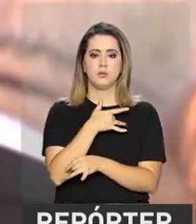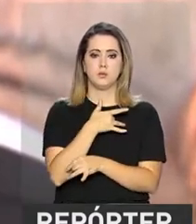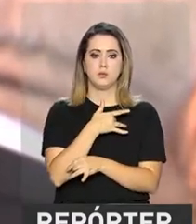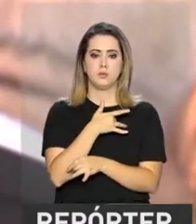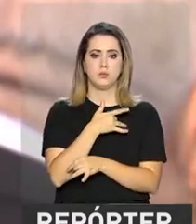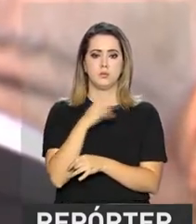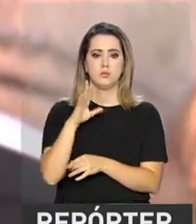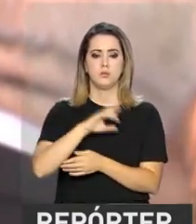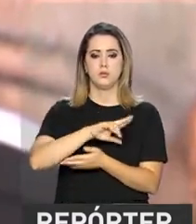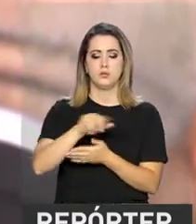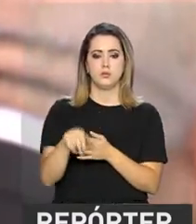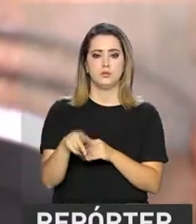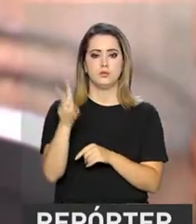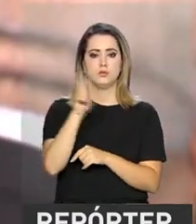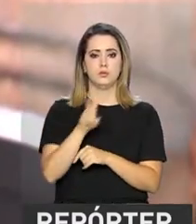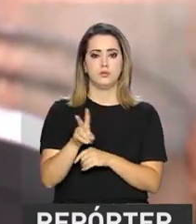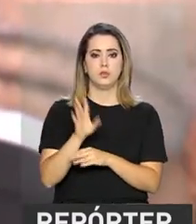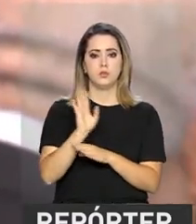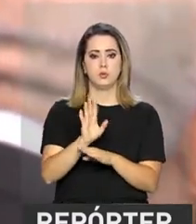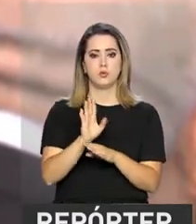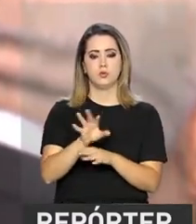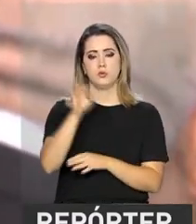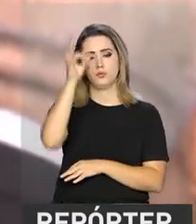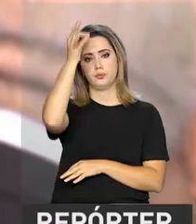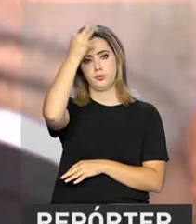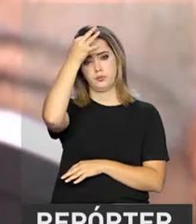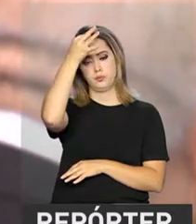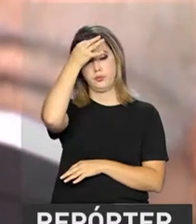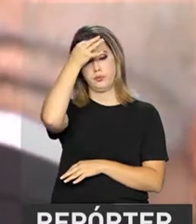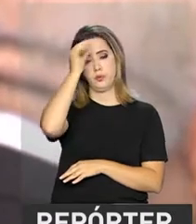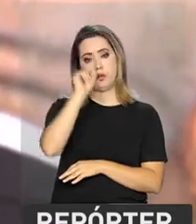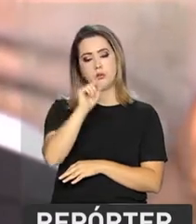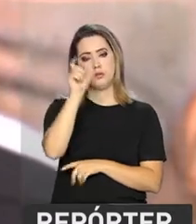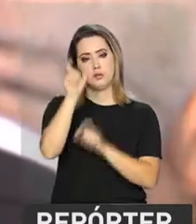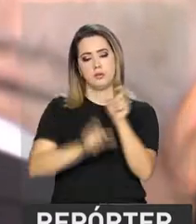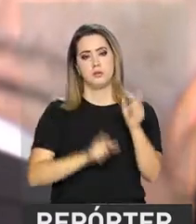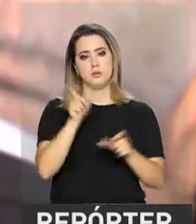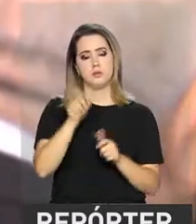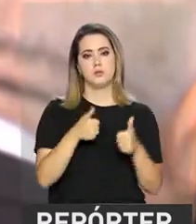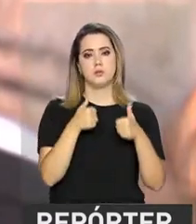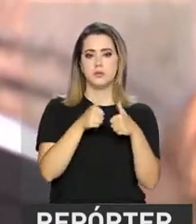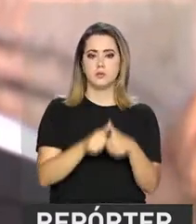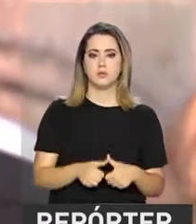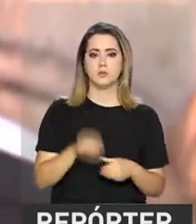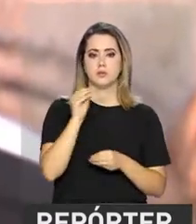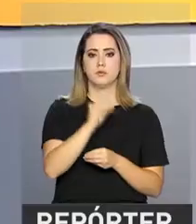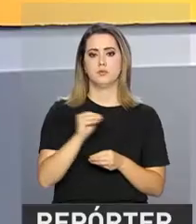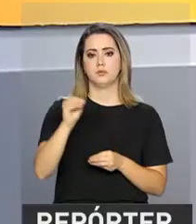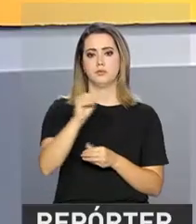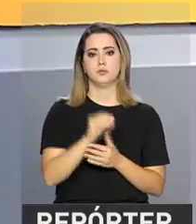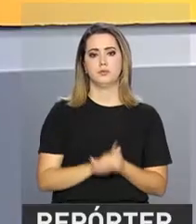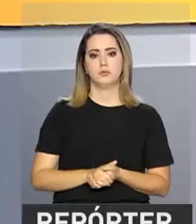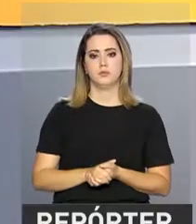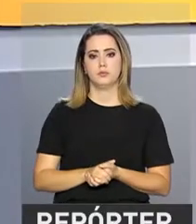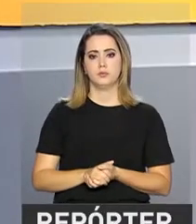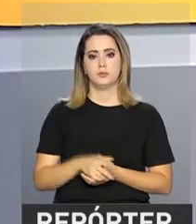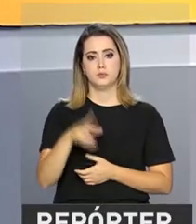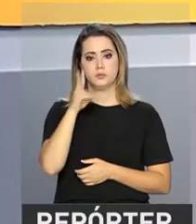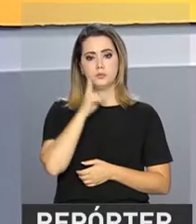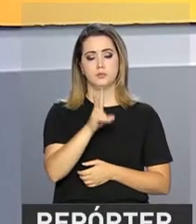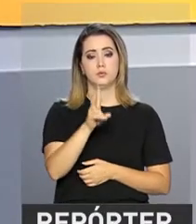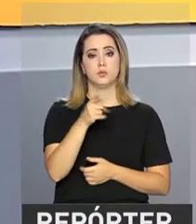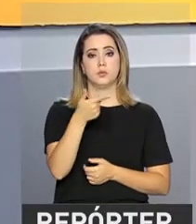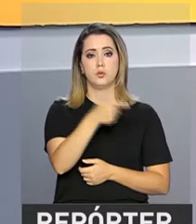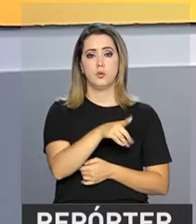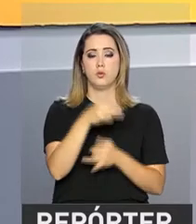muitas vezes conforto espiritual às pessoas que lá são atendidas e olha a gente tem